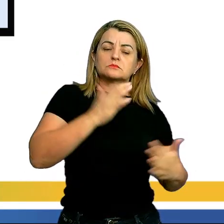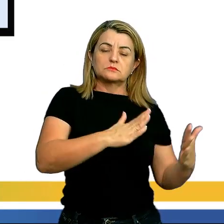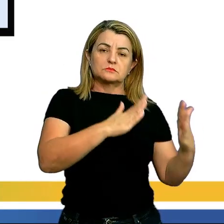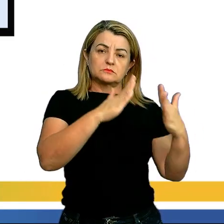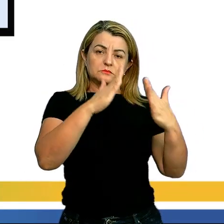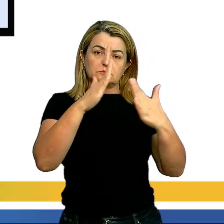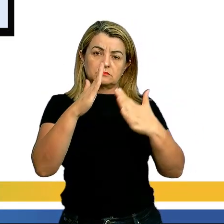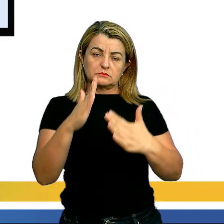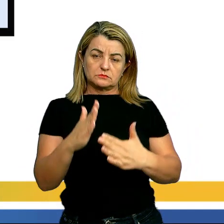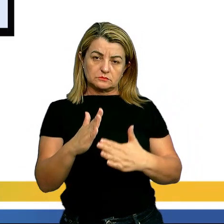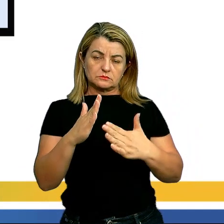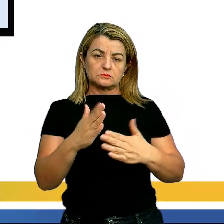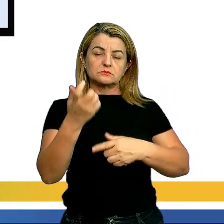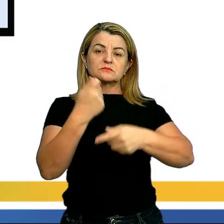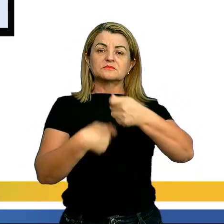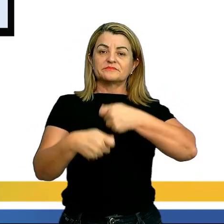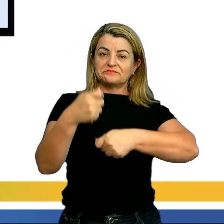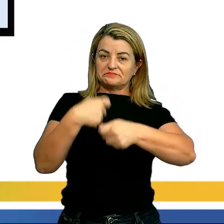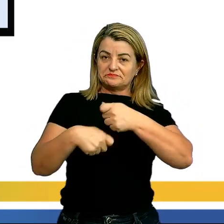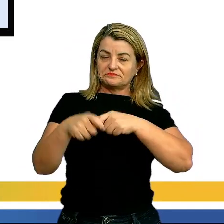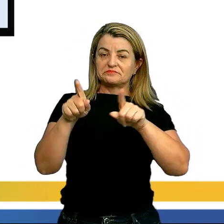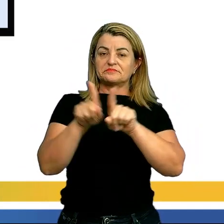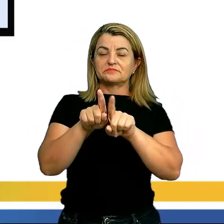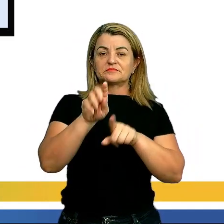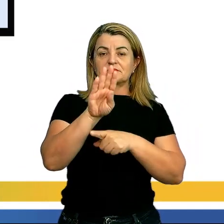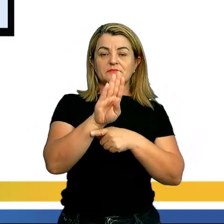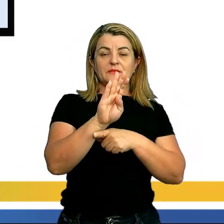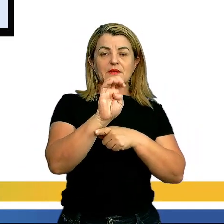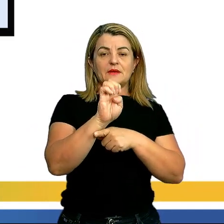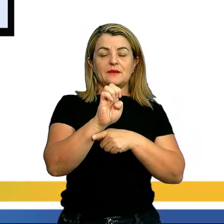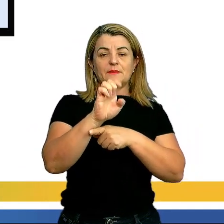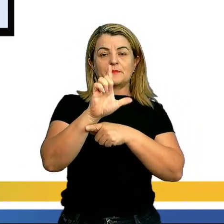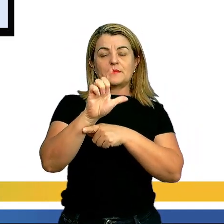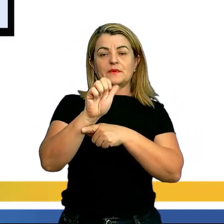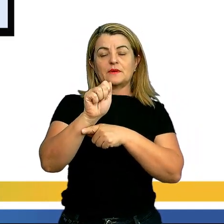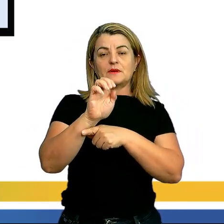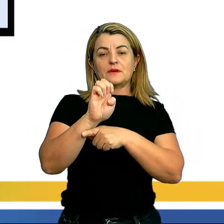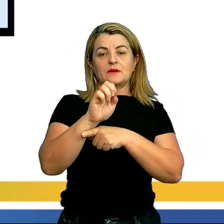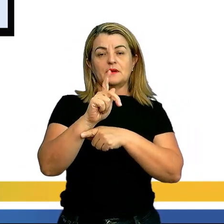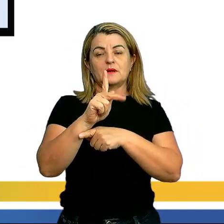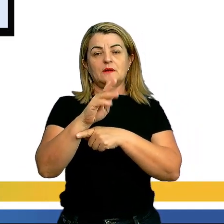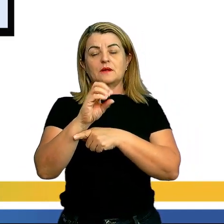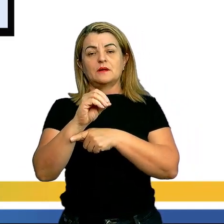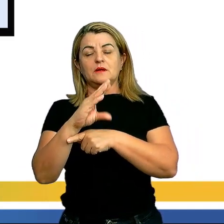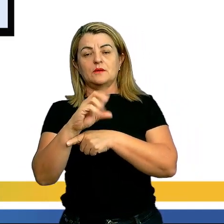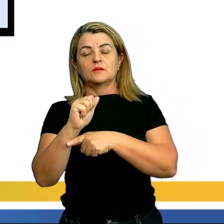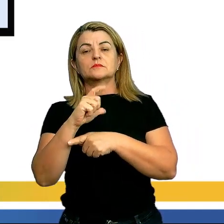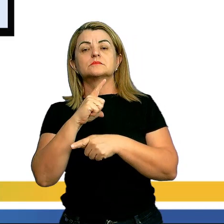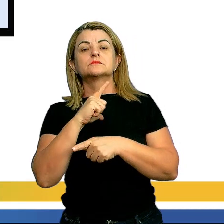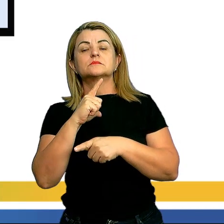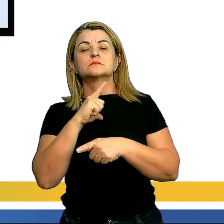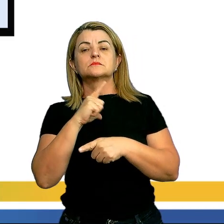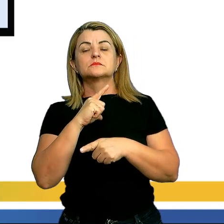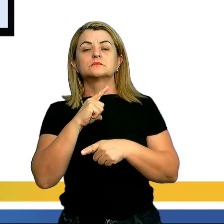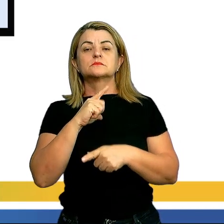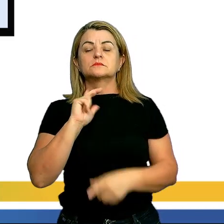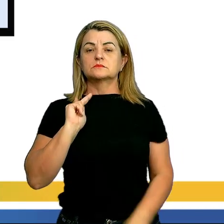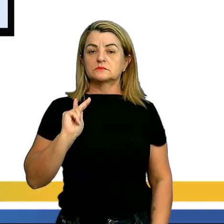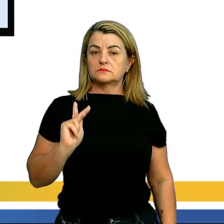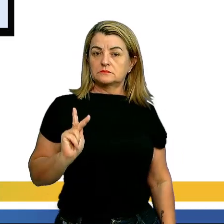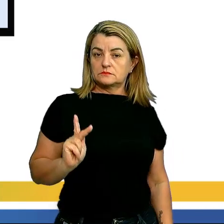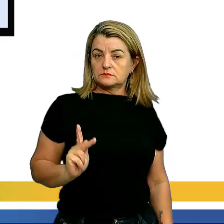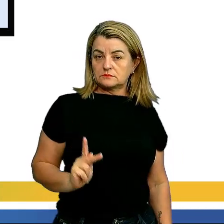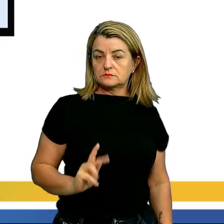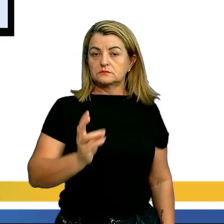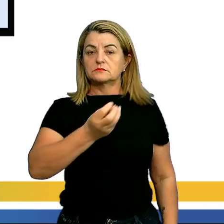período áureo da sua economia, também chamada de Bela Época ou Belle Époque, né, em que eles vão imprimir um estilo de vida